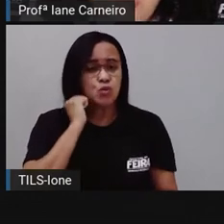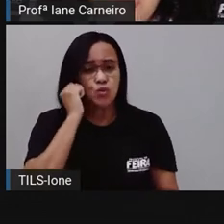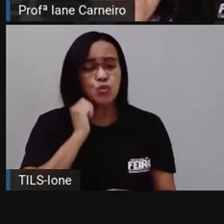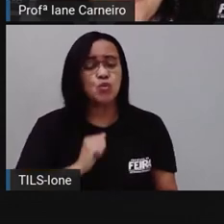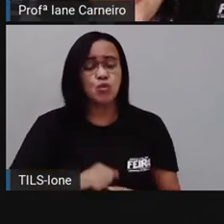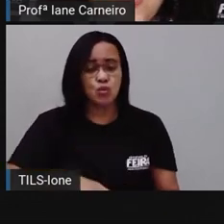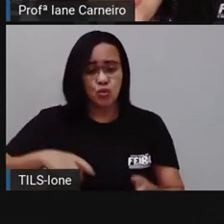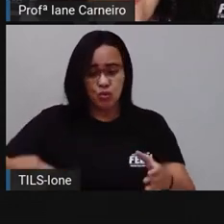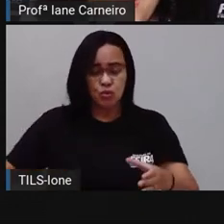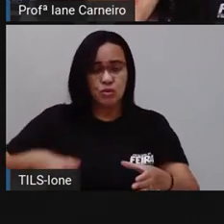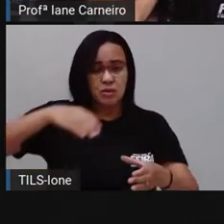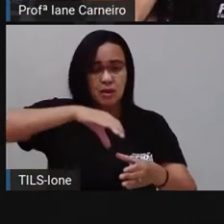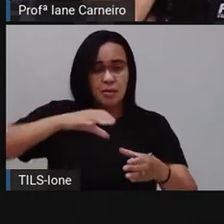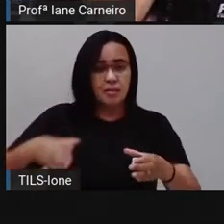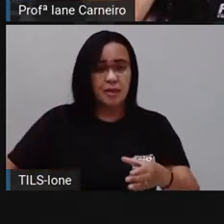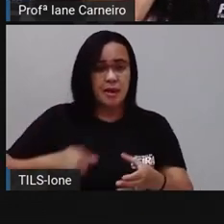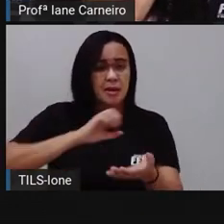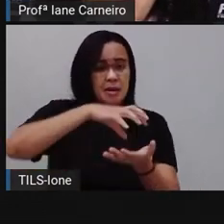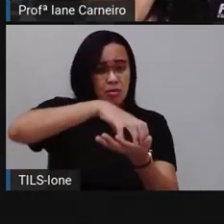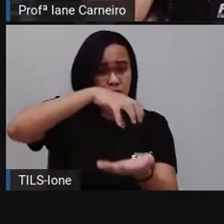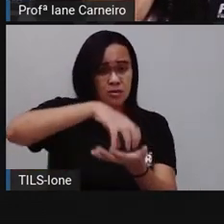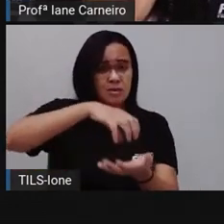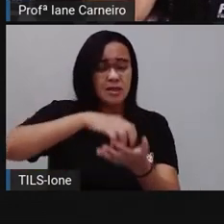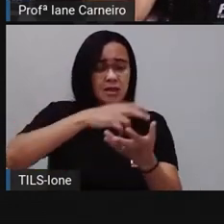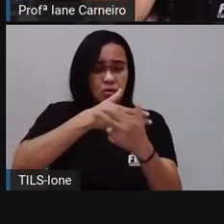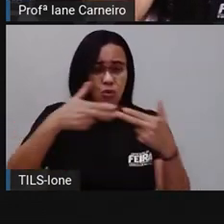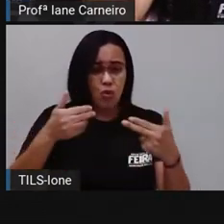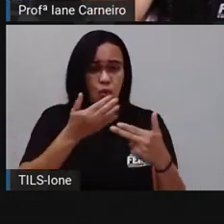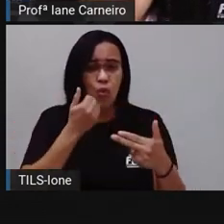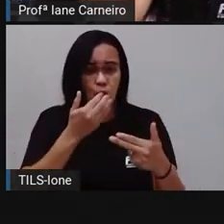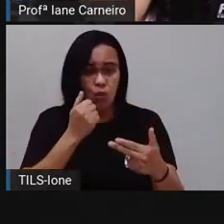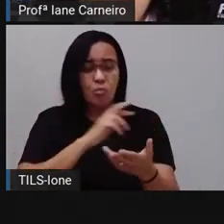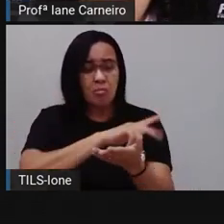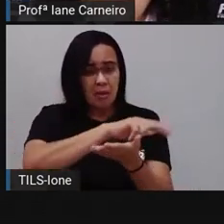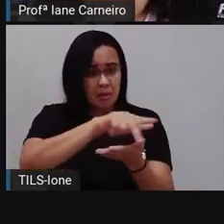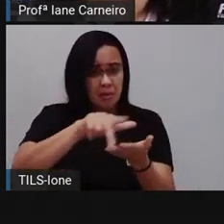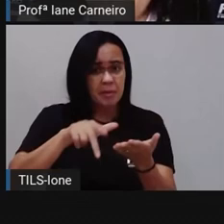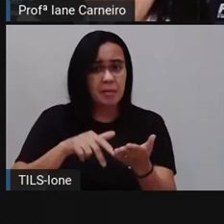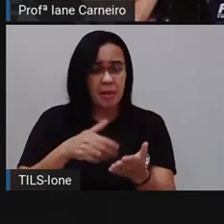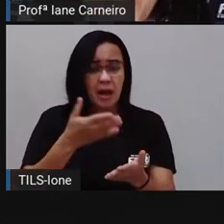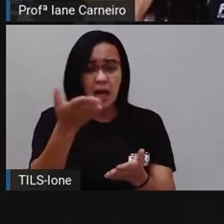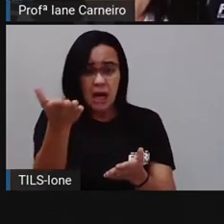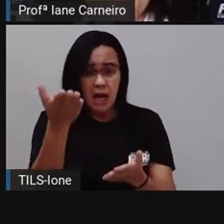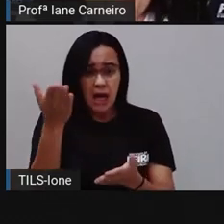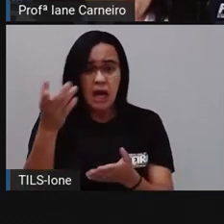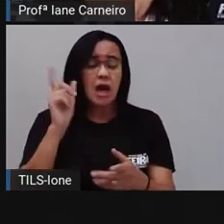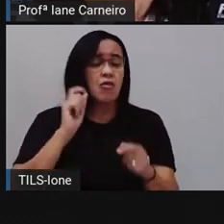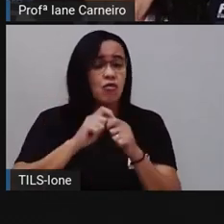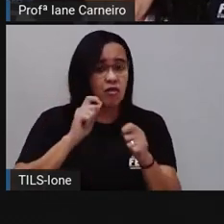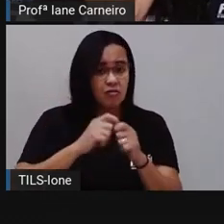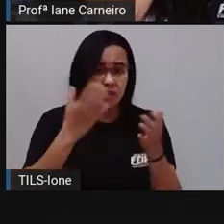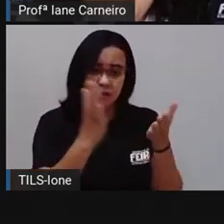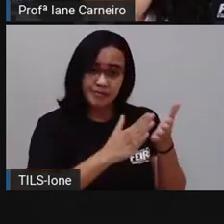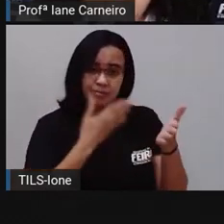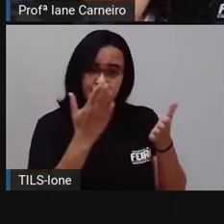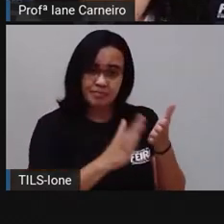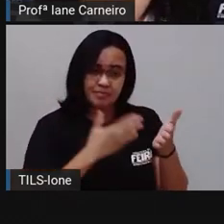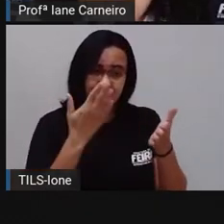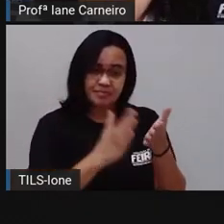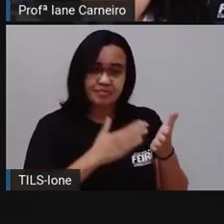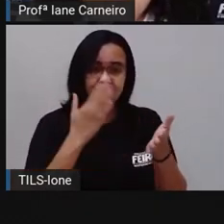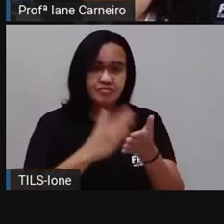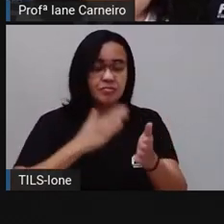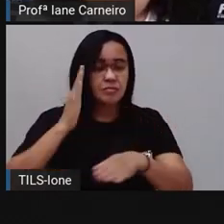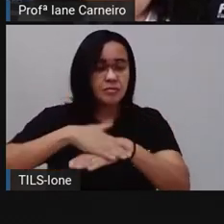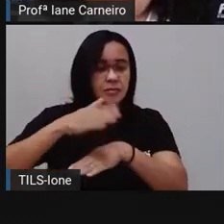de abastecimento. Né? Olha só que legal. Esse catálogo, ó, foi feito por Maurício